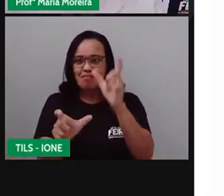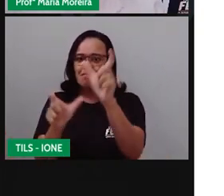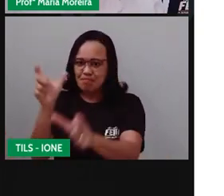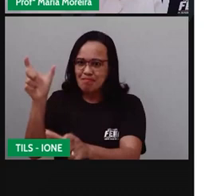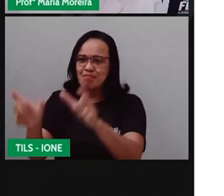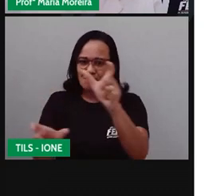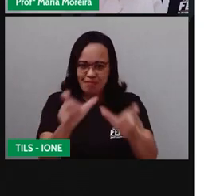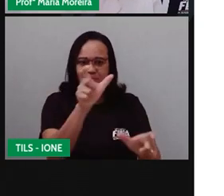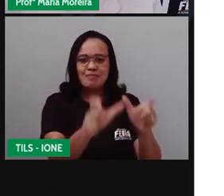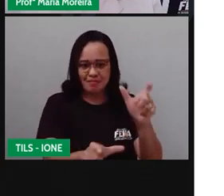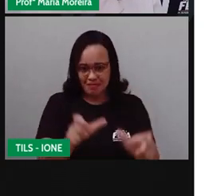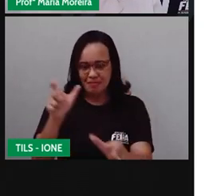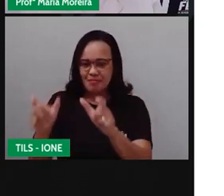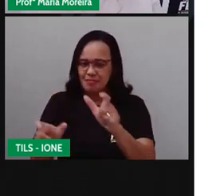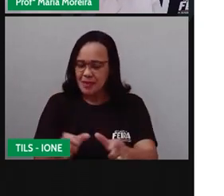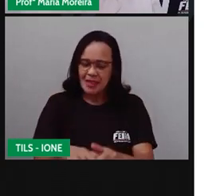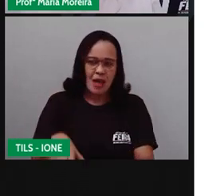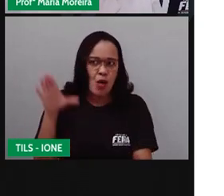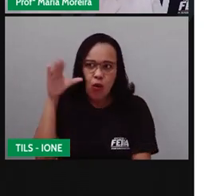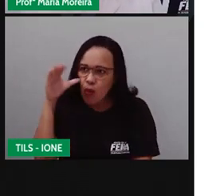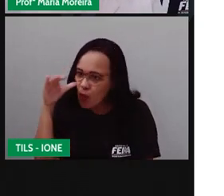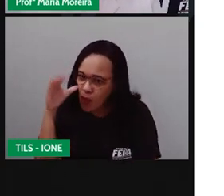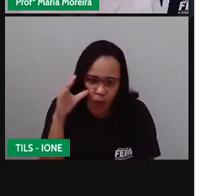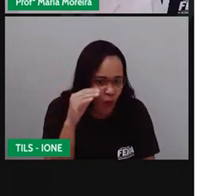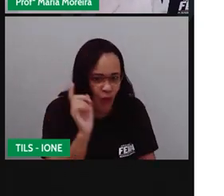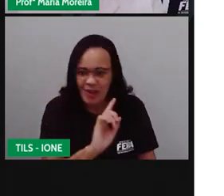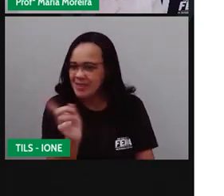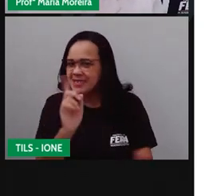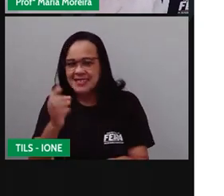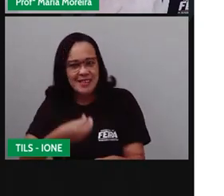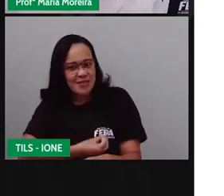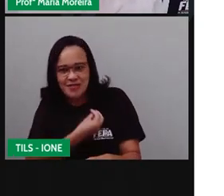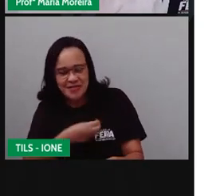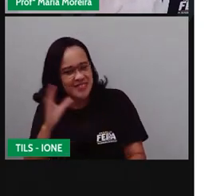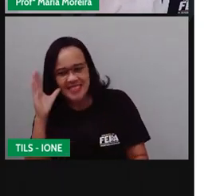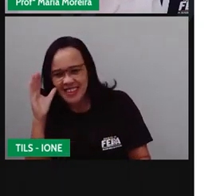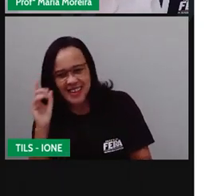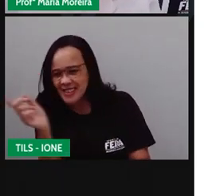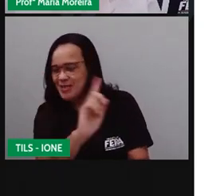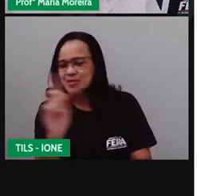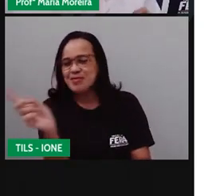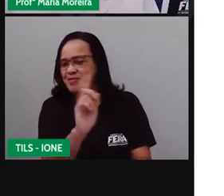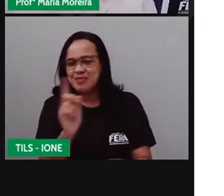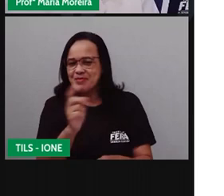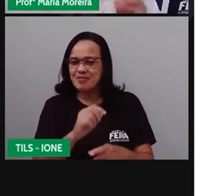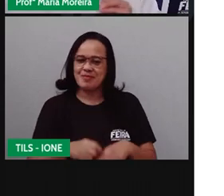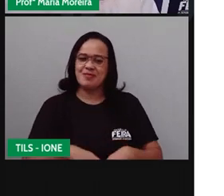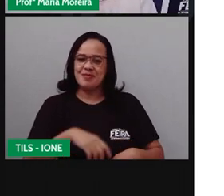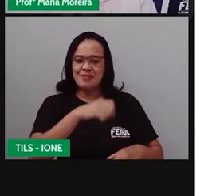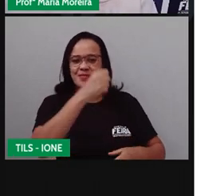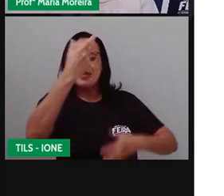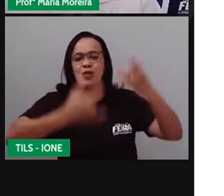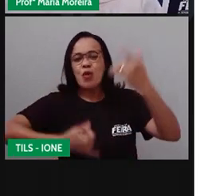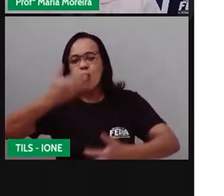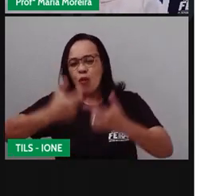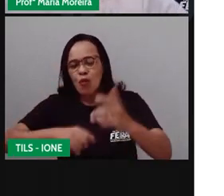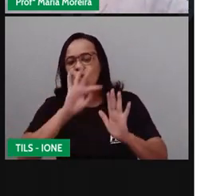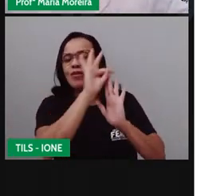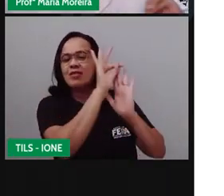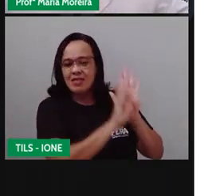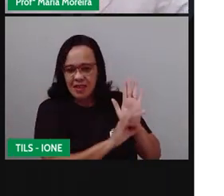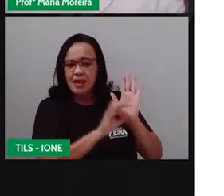Biografia, tá, gente? Não é tomar parte da vida alheia, não é ficar bisbilhotando. Biografia é um tipo de texto,